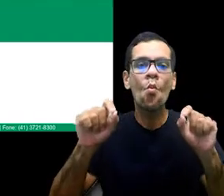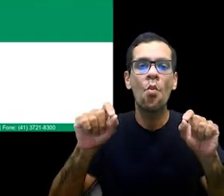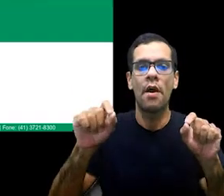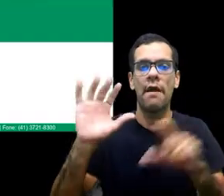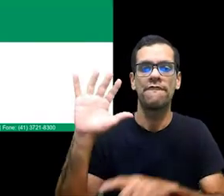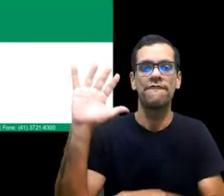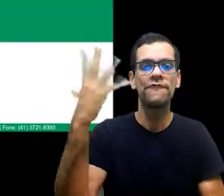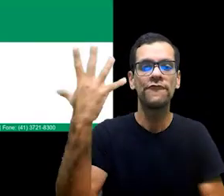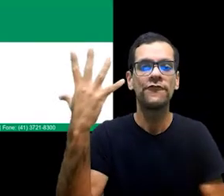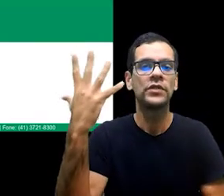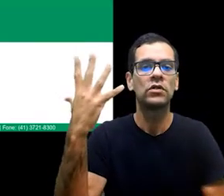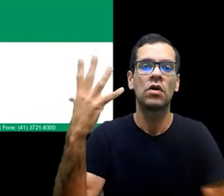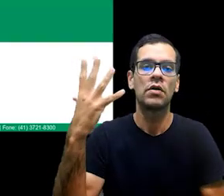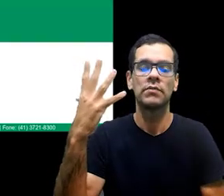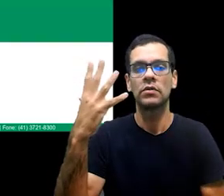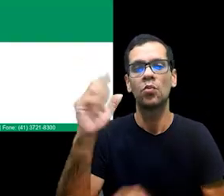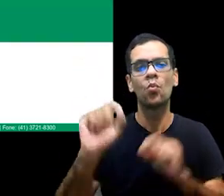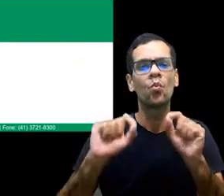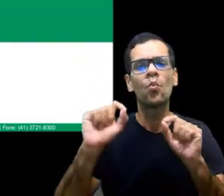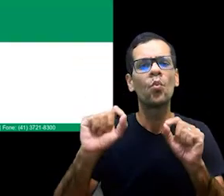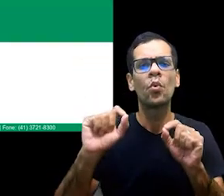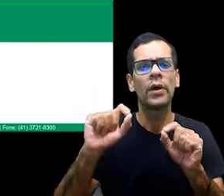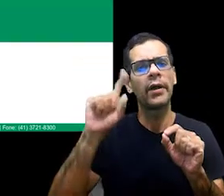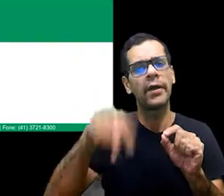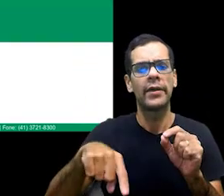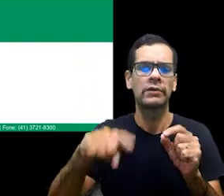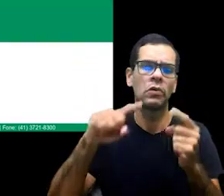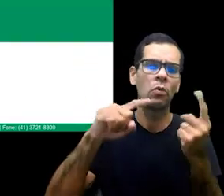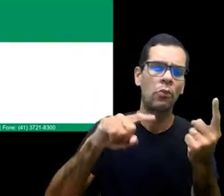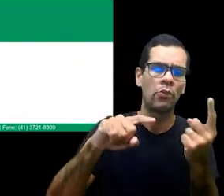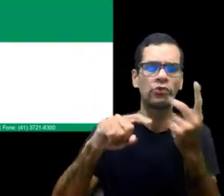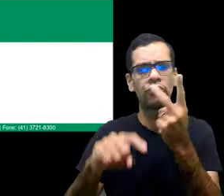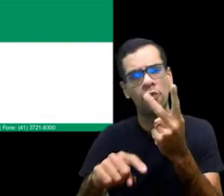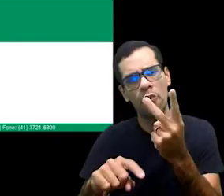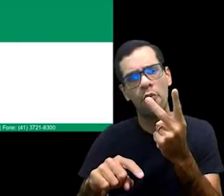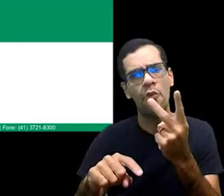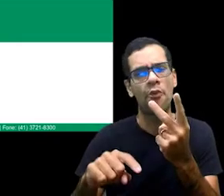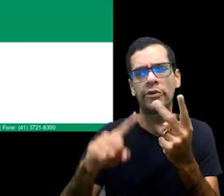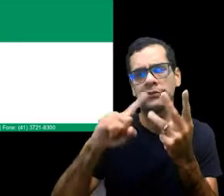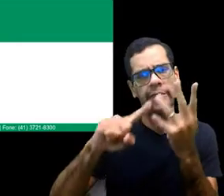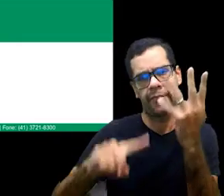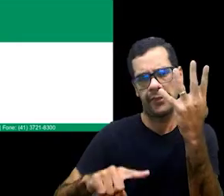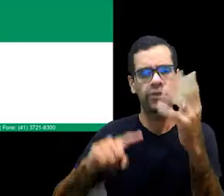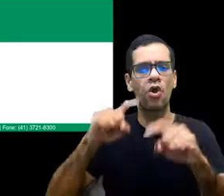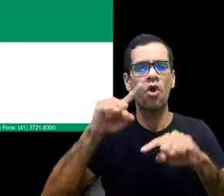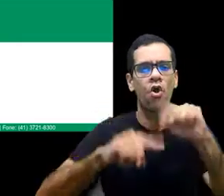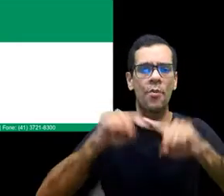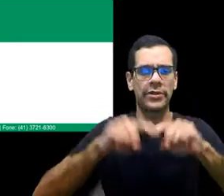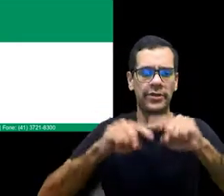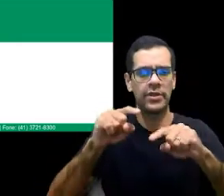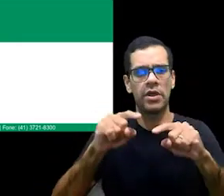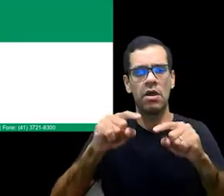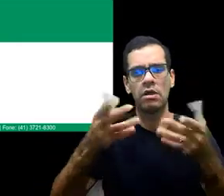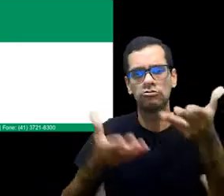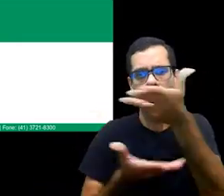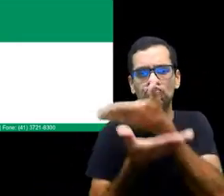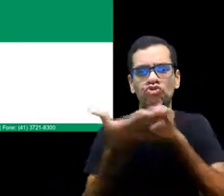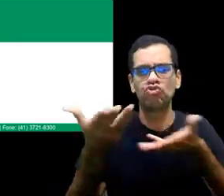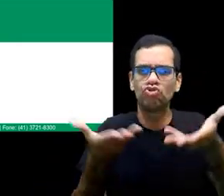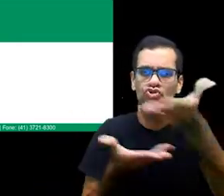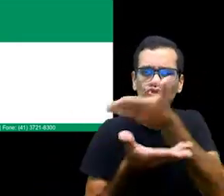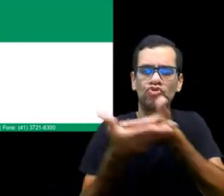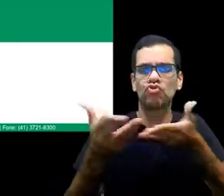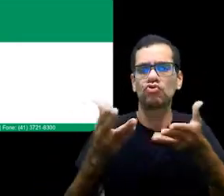que consiste no fato de dois ou mais objetos, quando colocados na presença do outro, trocarem energia térmica entre